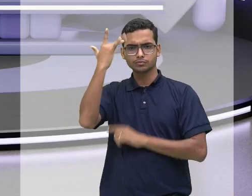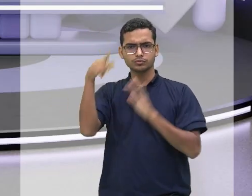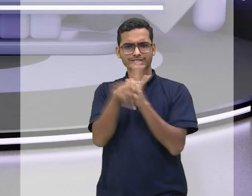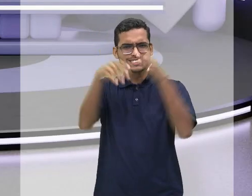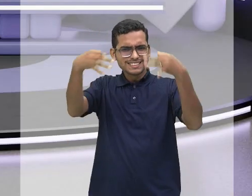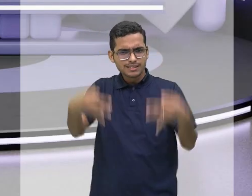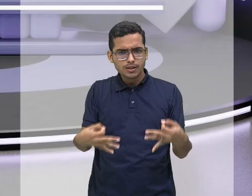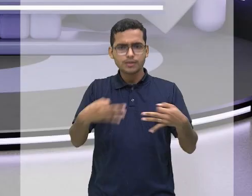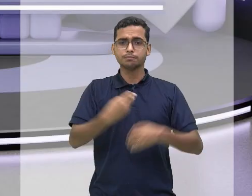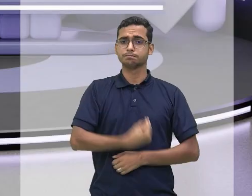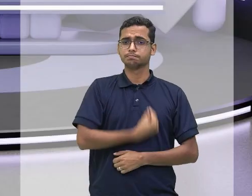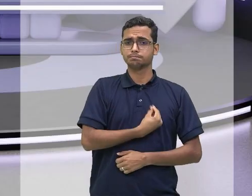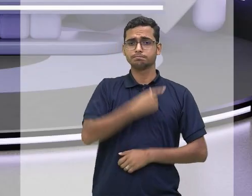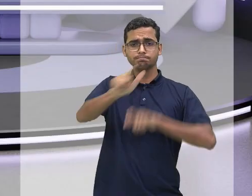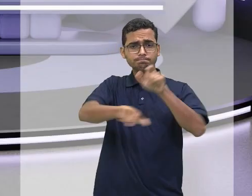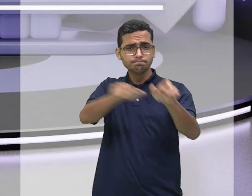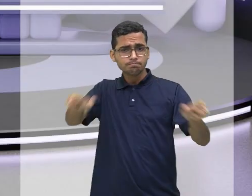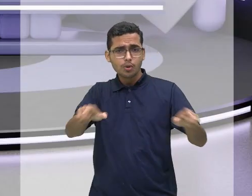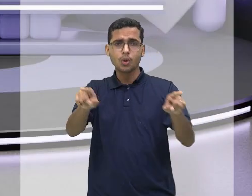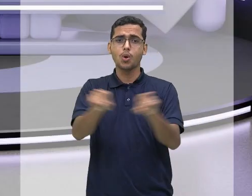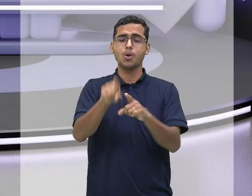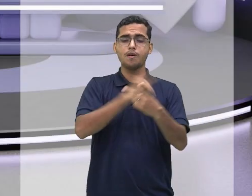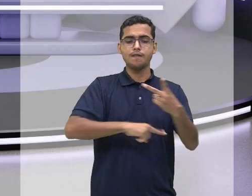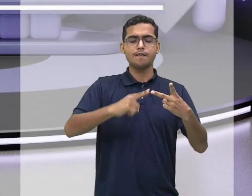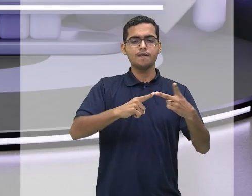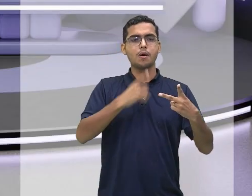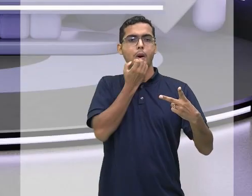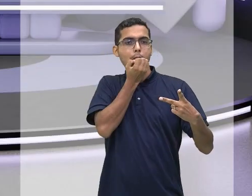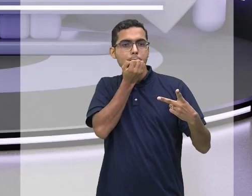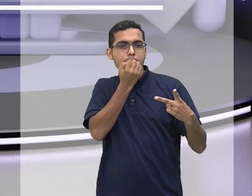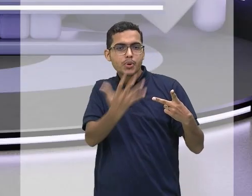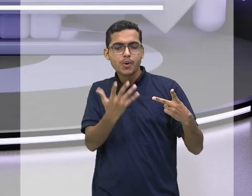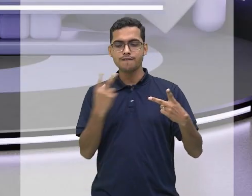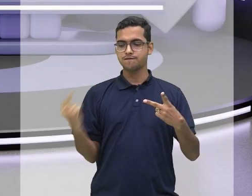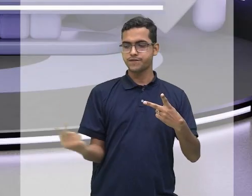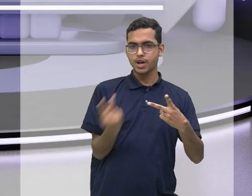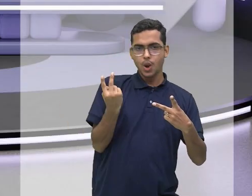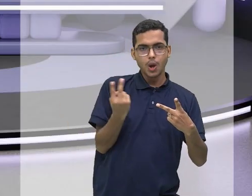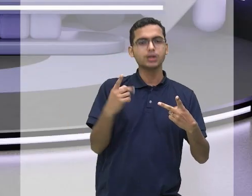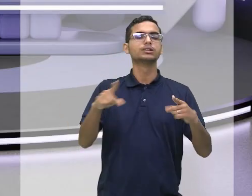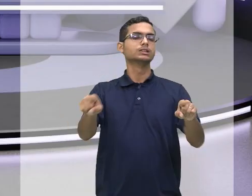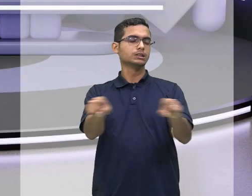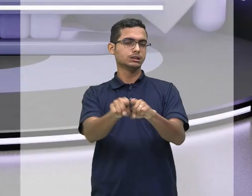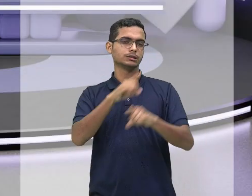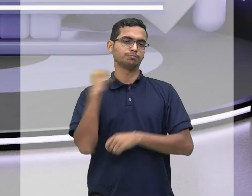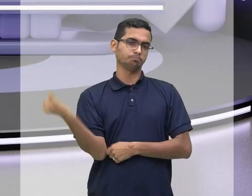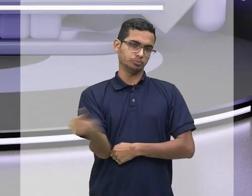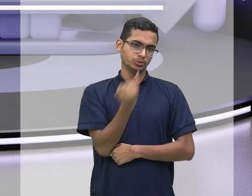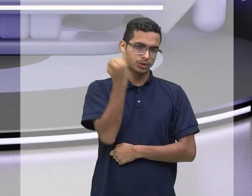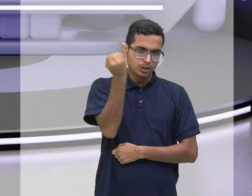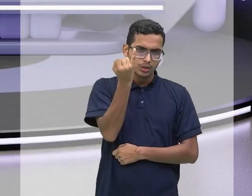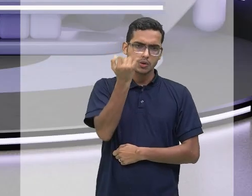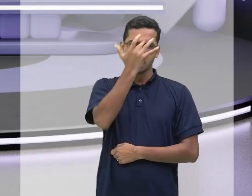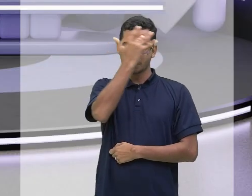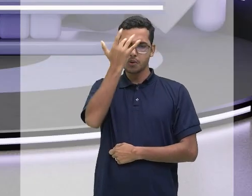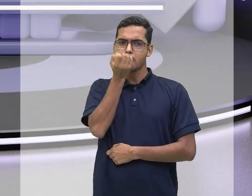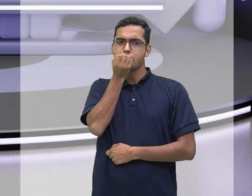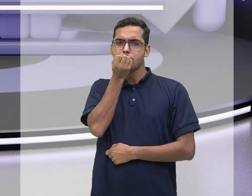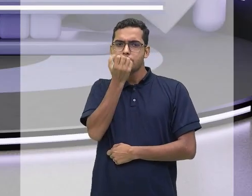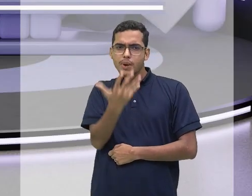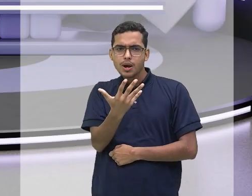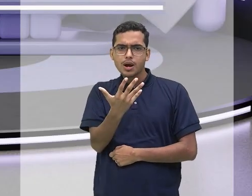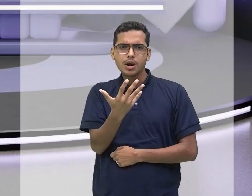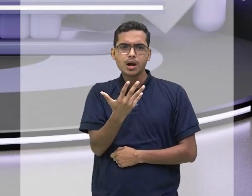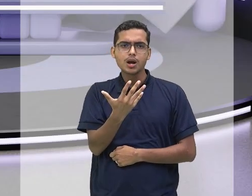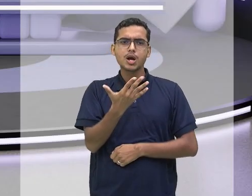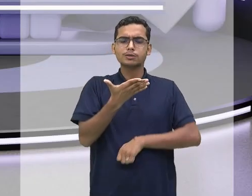das pessoas. O valor da bondade. Ser bom não deveria ser uma exceção, deveria ser